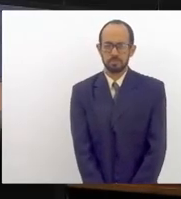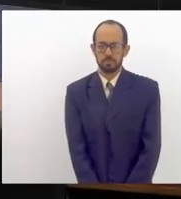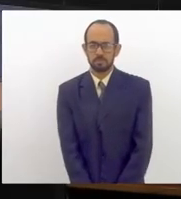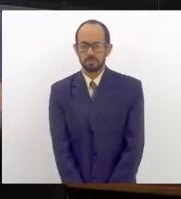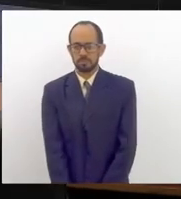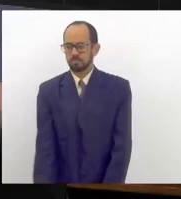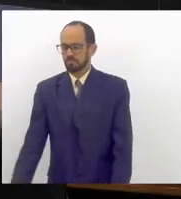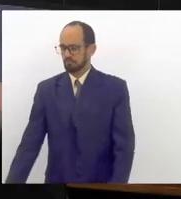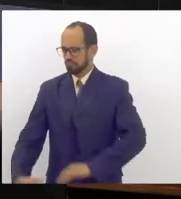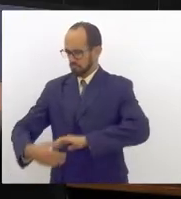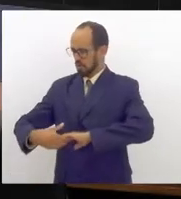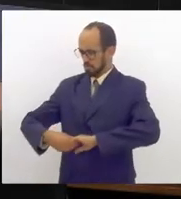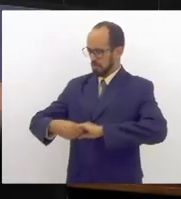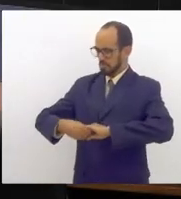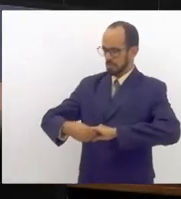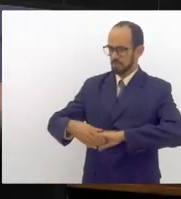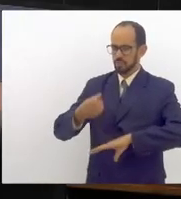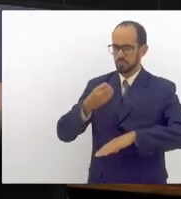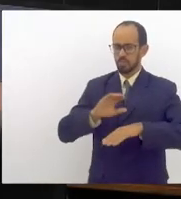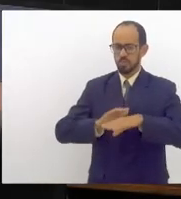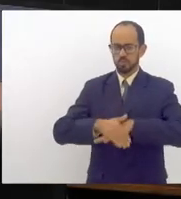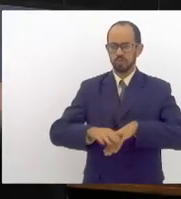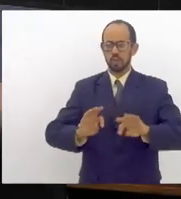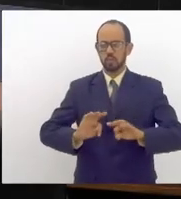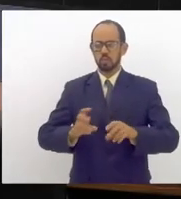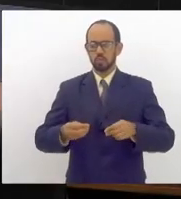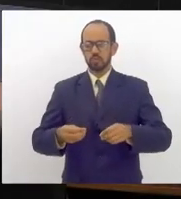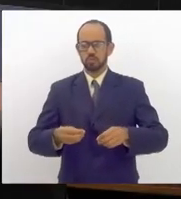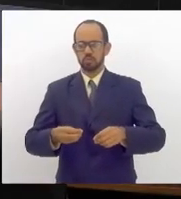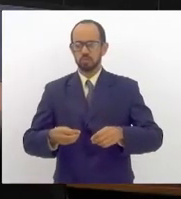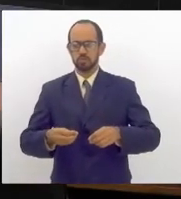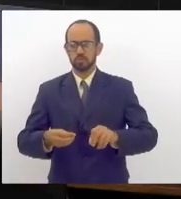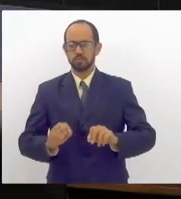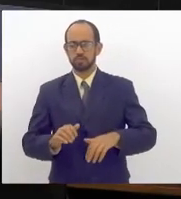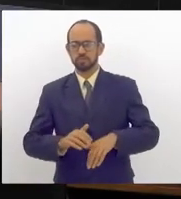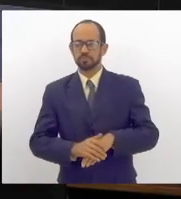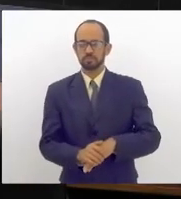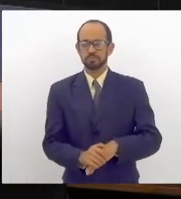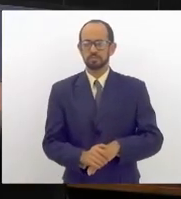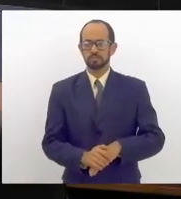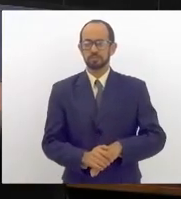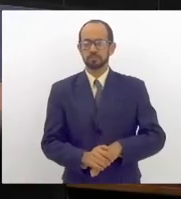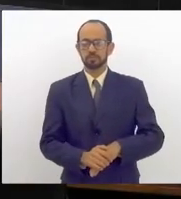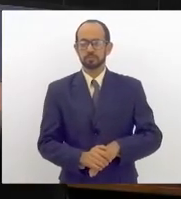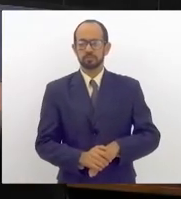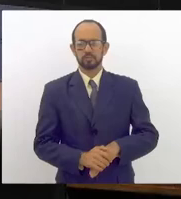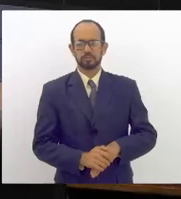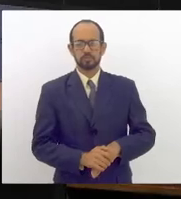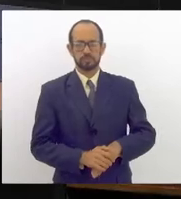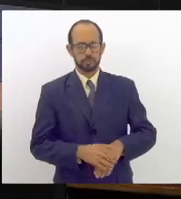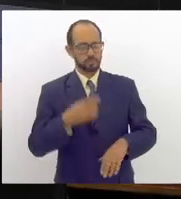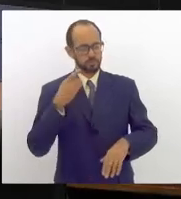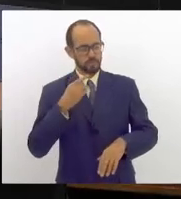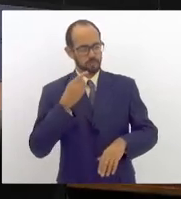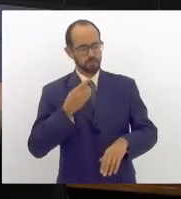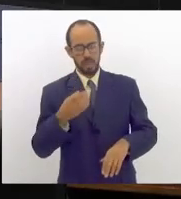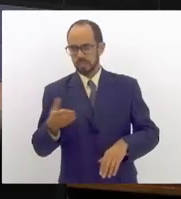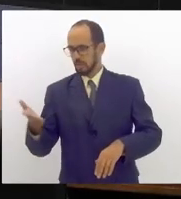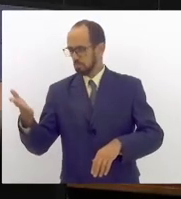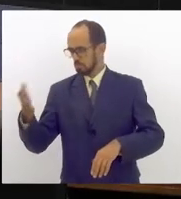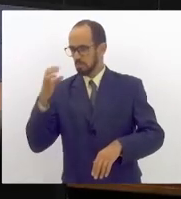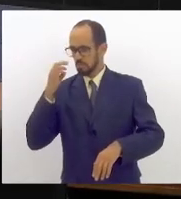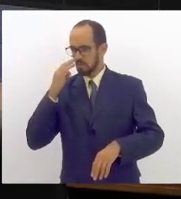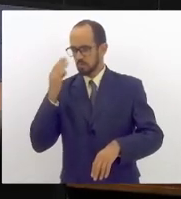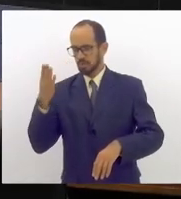saudações Boa noite a todos e saudações deputada Mônica Francisco